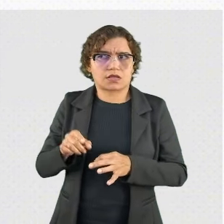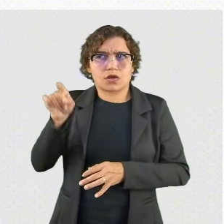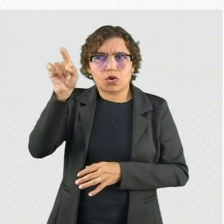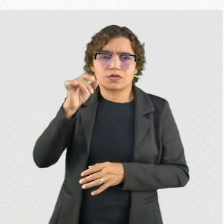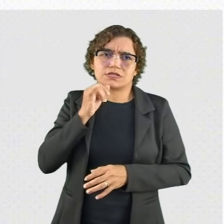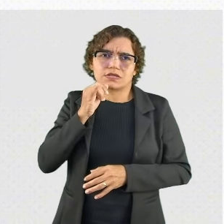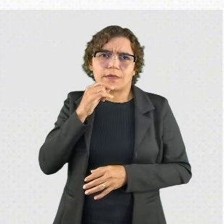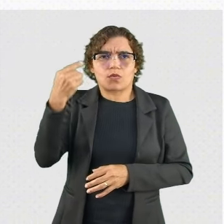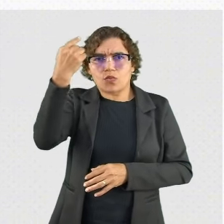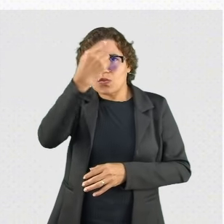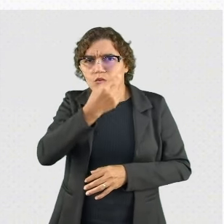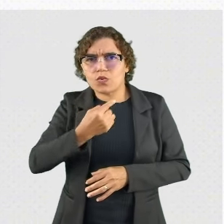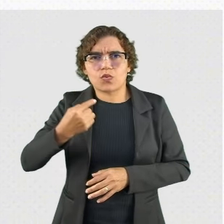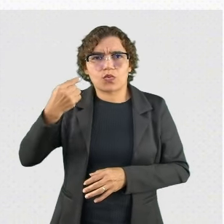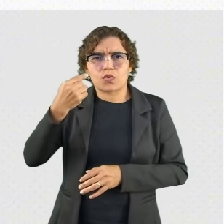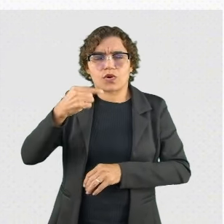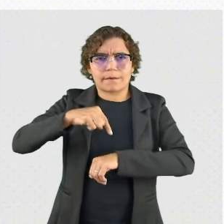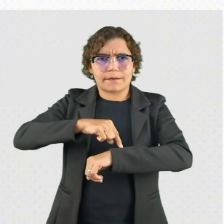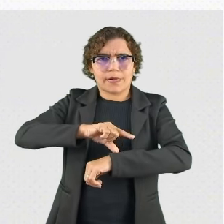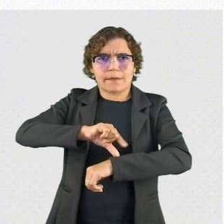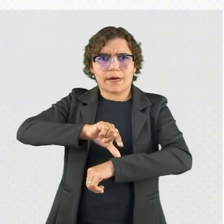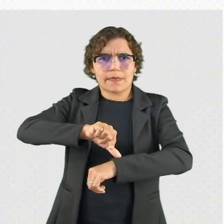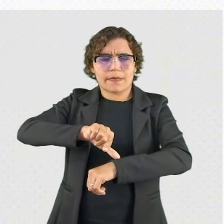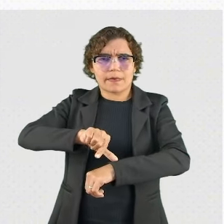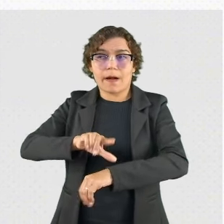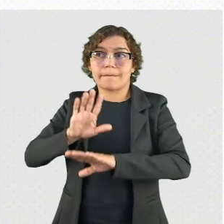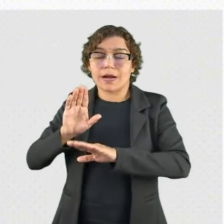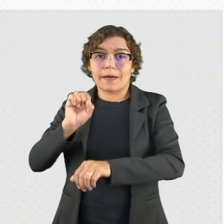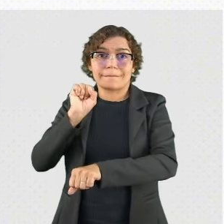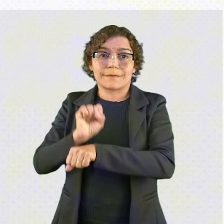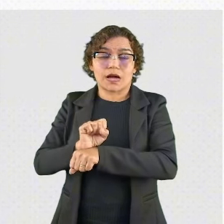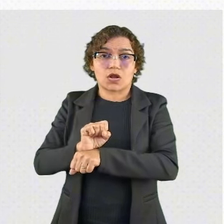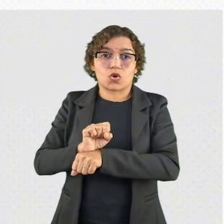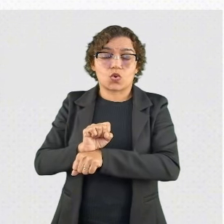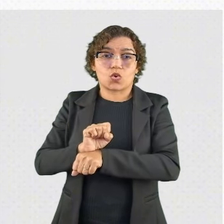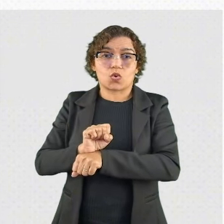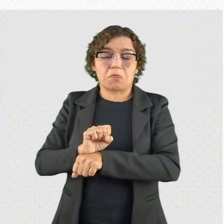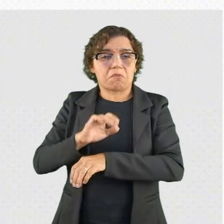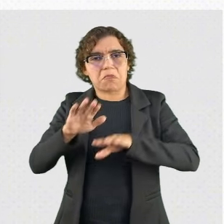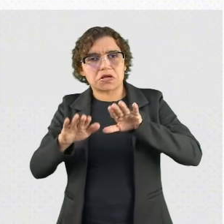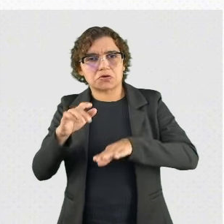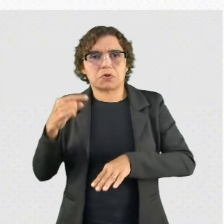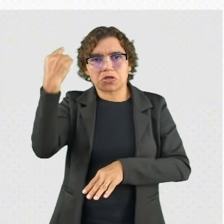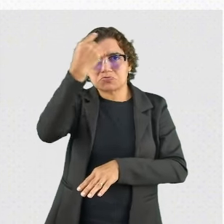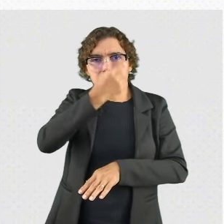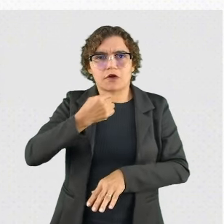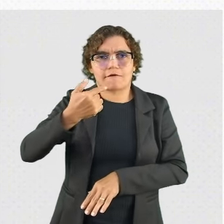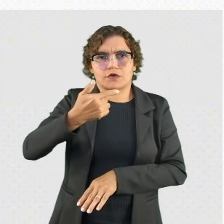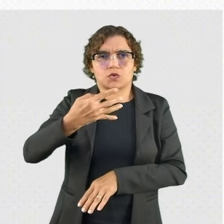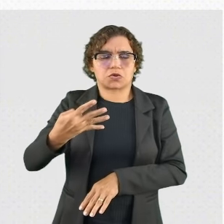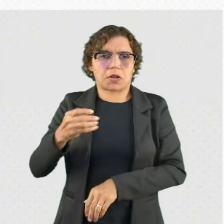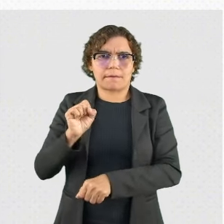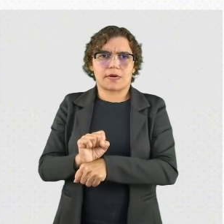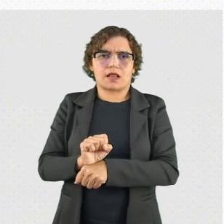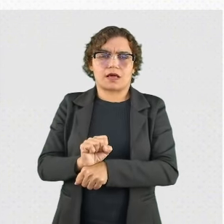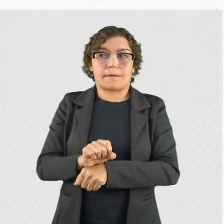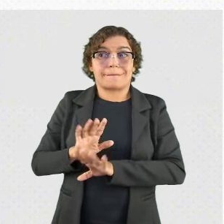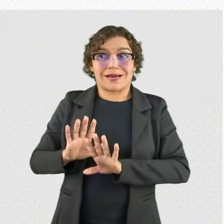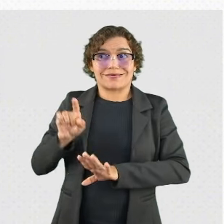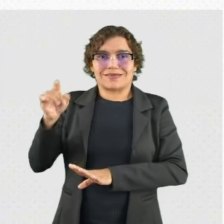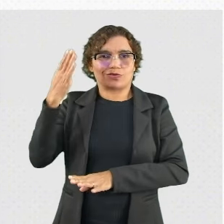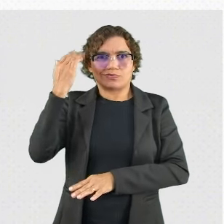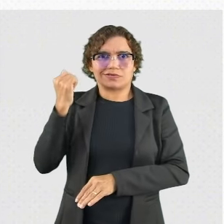no passado. Mas suponho que o relógio parou há cerca de 24 horas. Apesar dele não saber, né? Aí